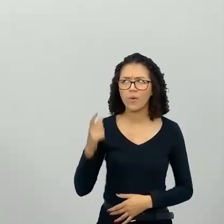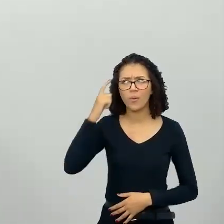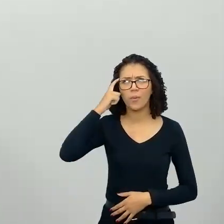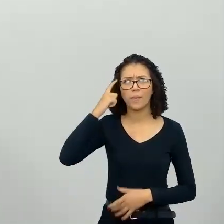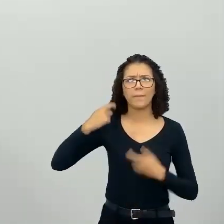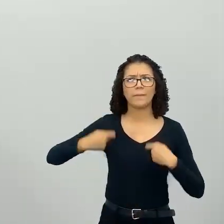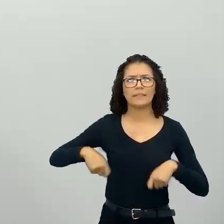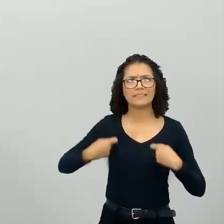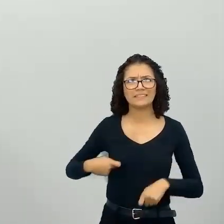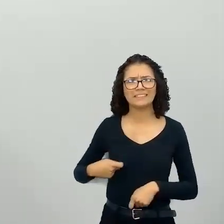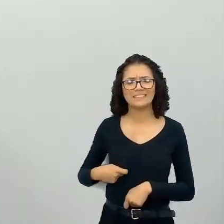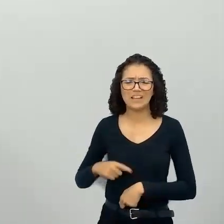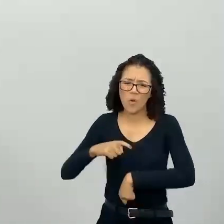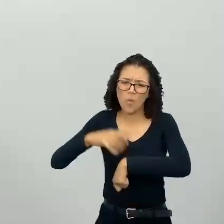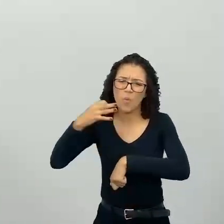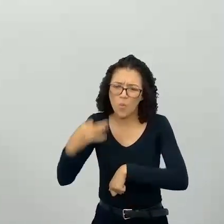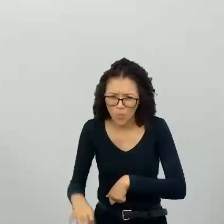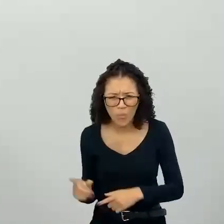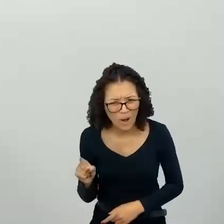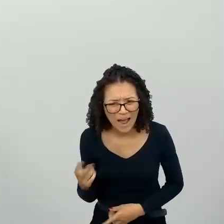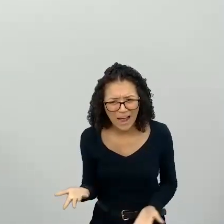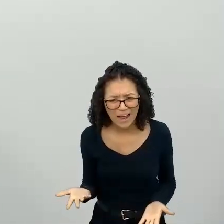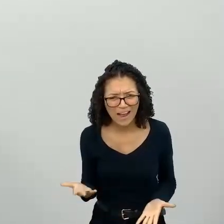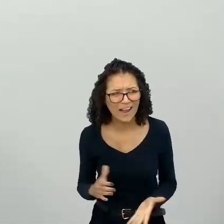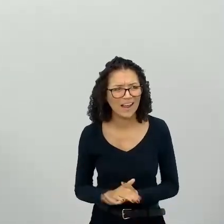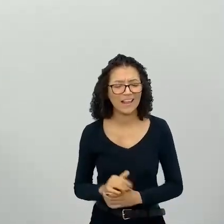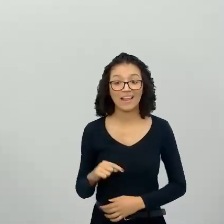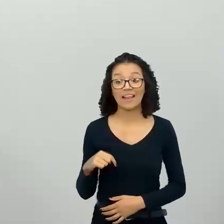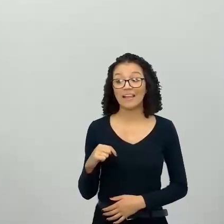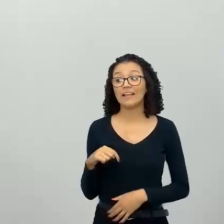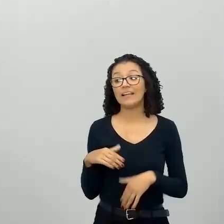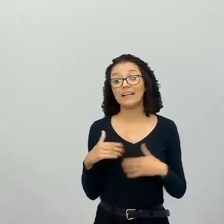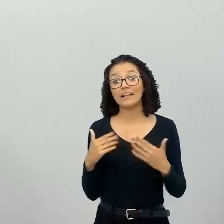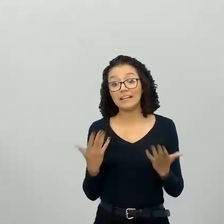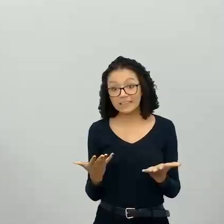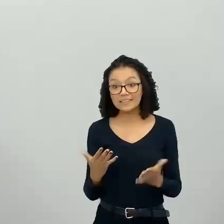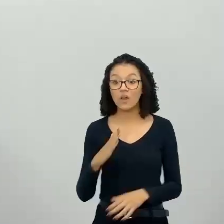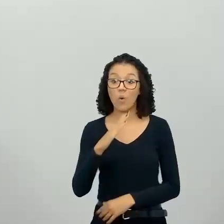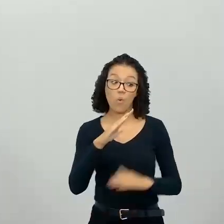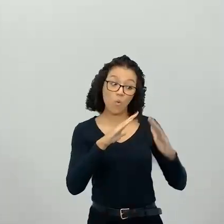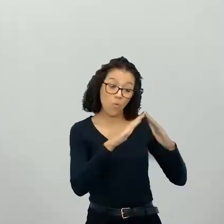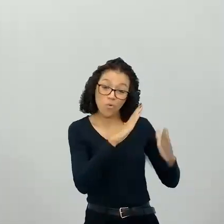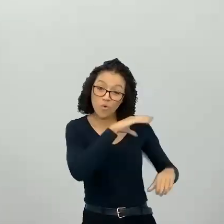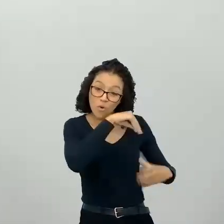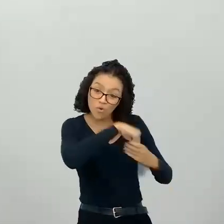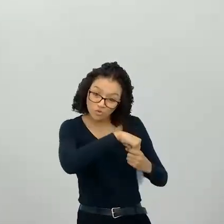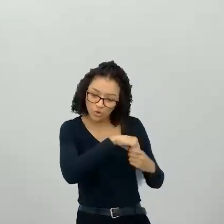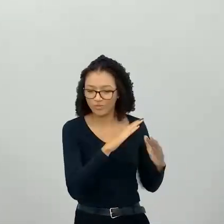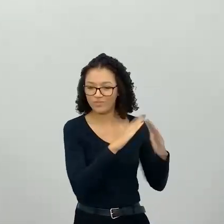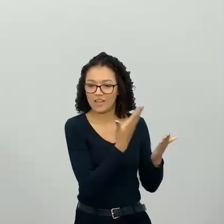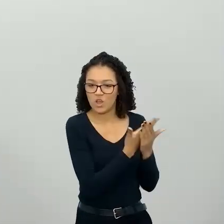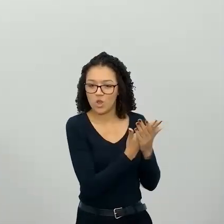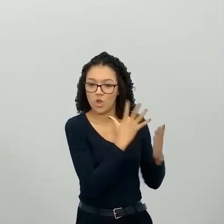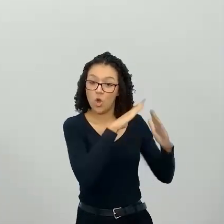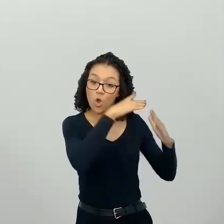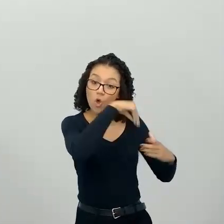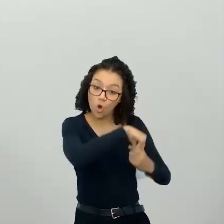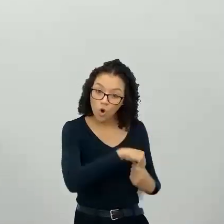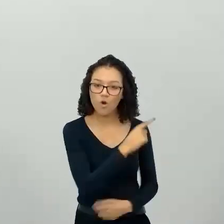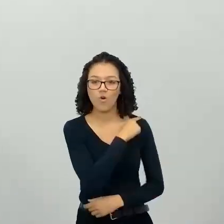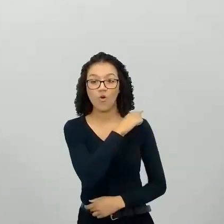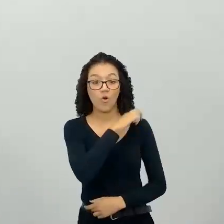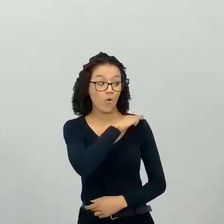Será que é esse momento? E aí lá no ensino médio a gente detalha mais e traz cada vez mais esse argumento, mas é